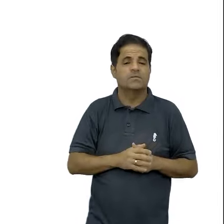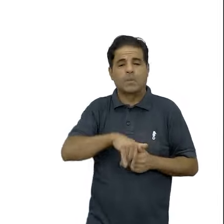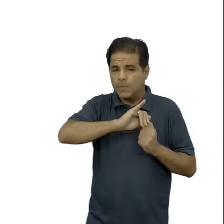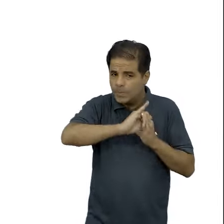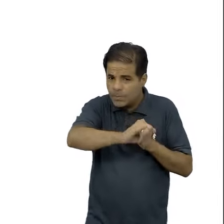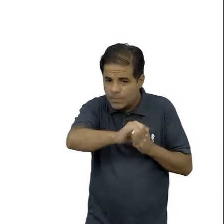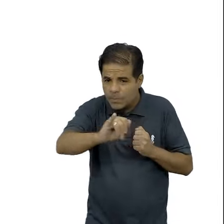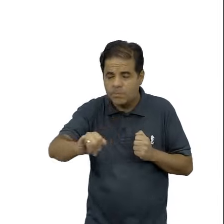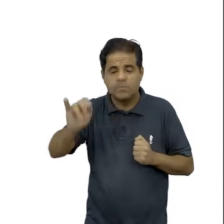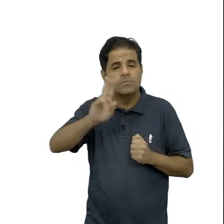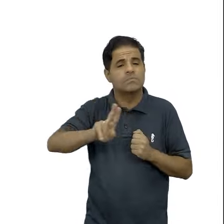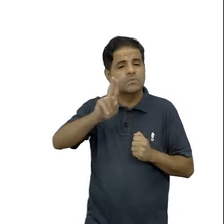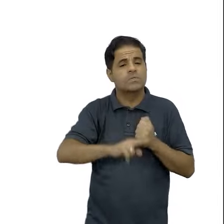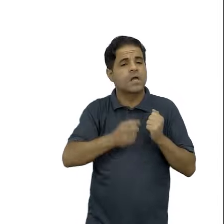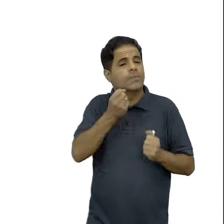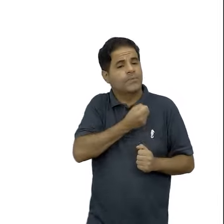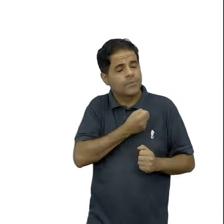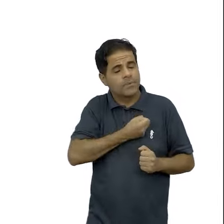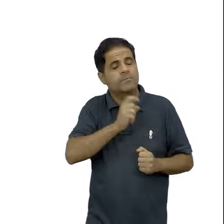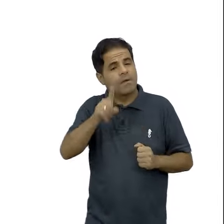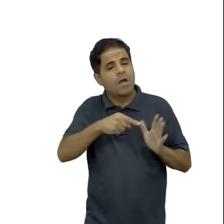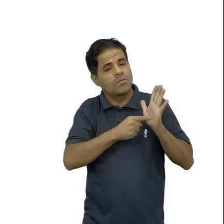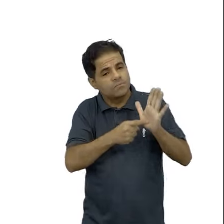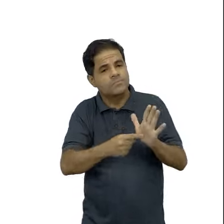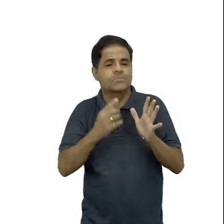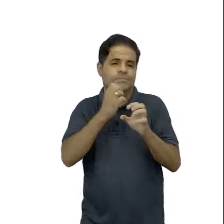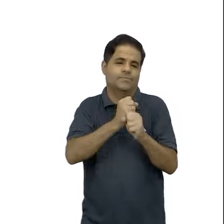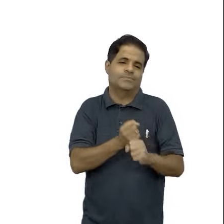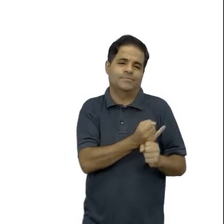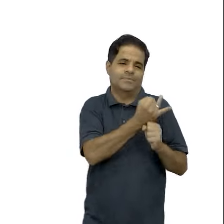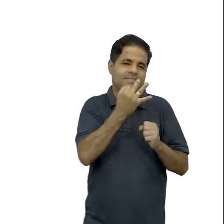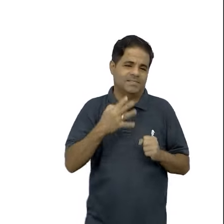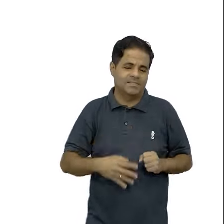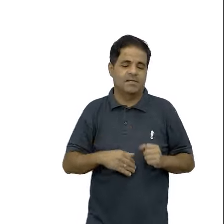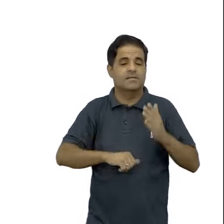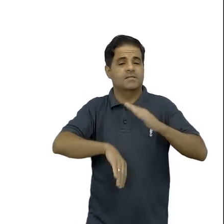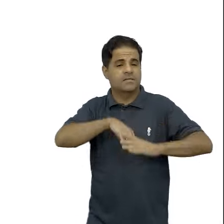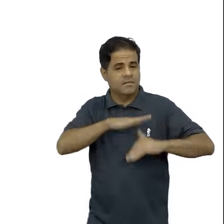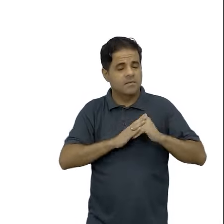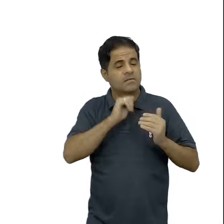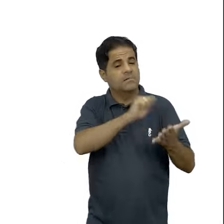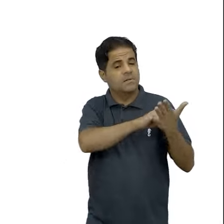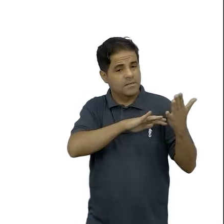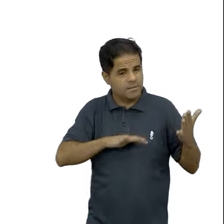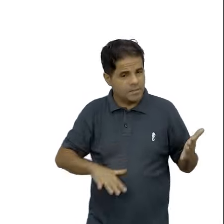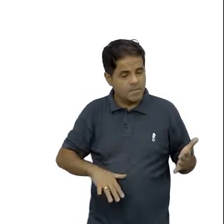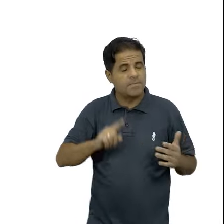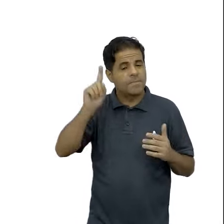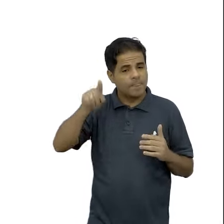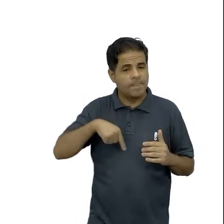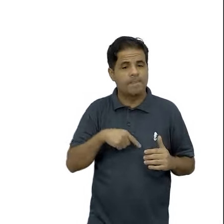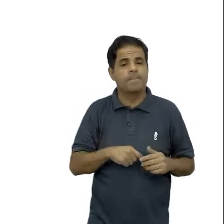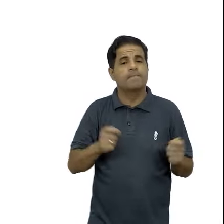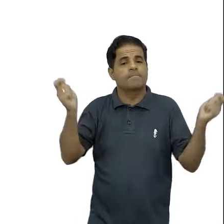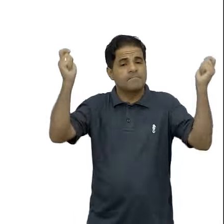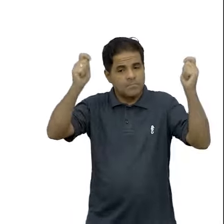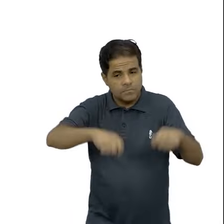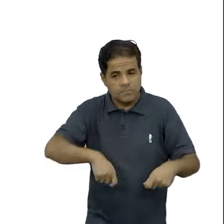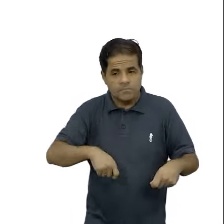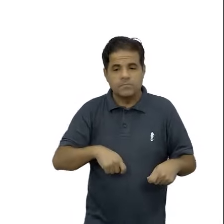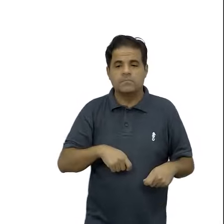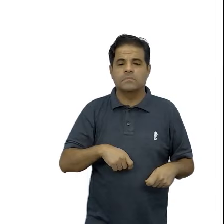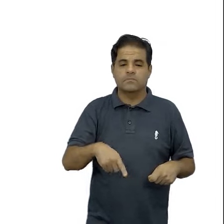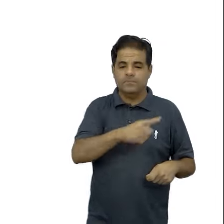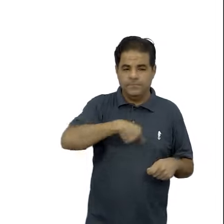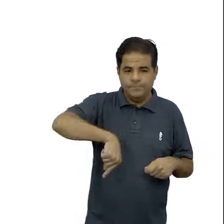e utilizar números como indicador de quantidades. Atividades que